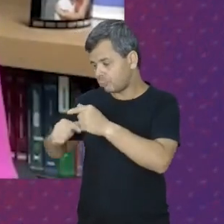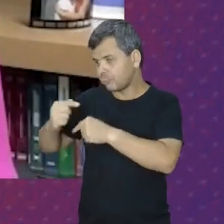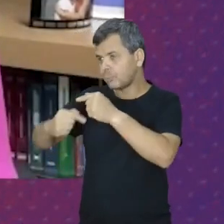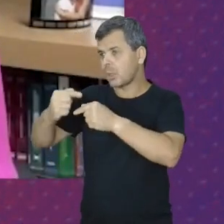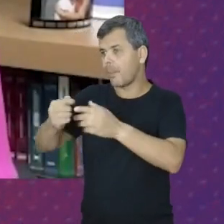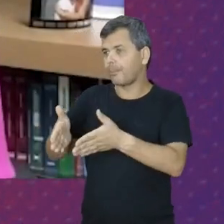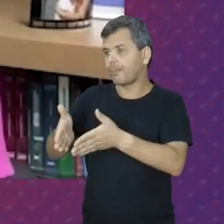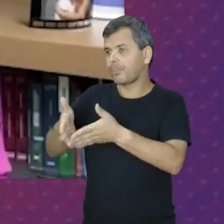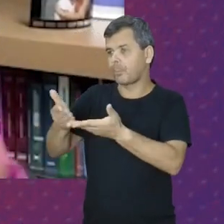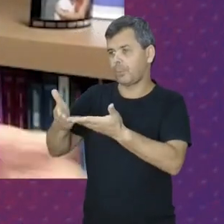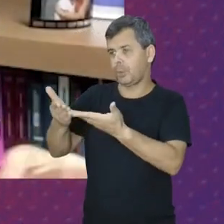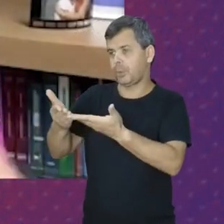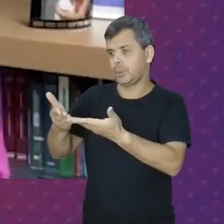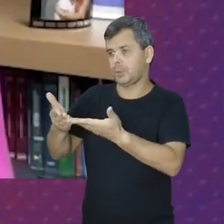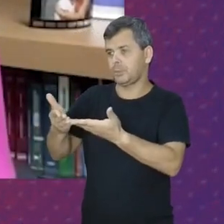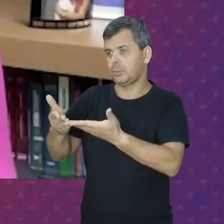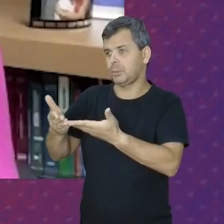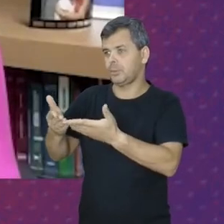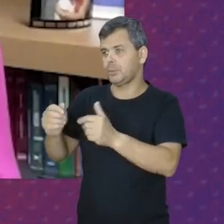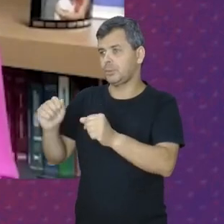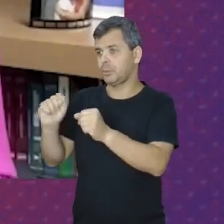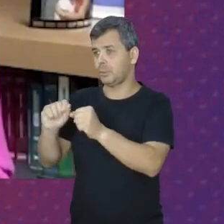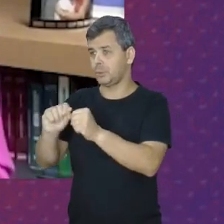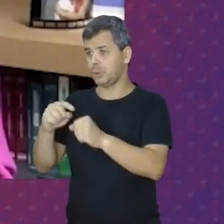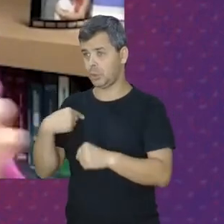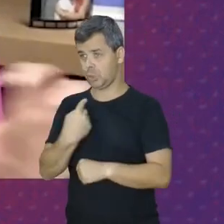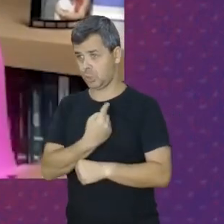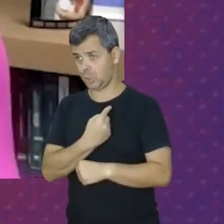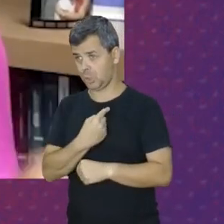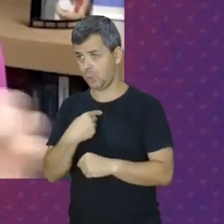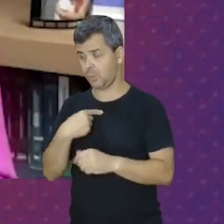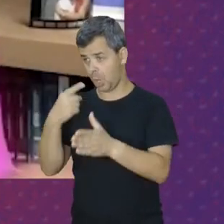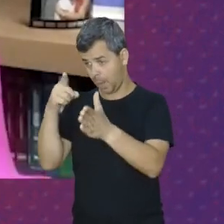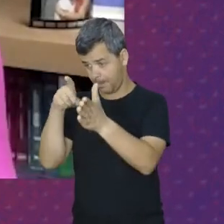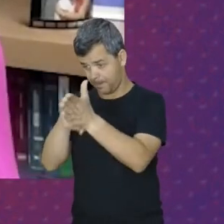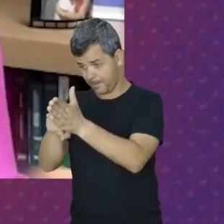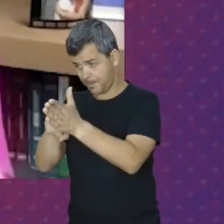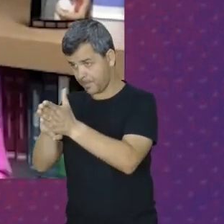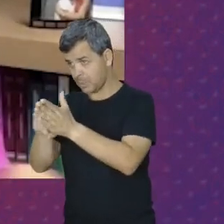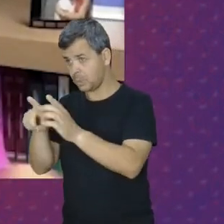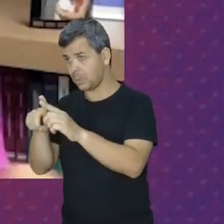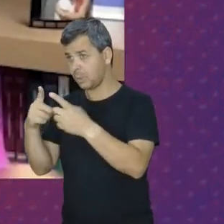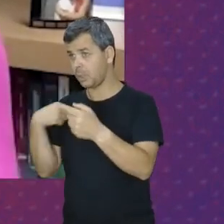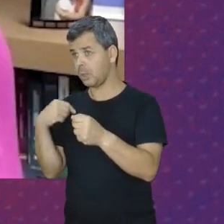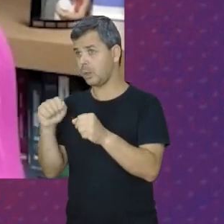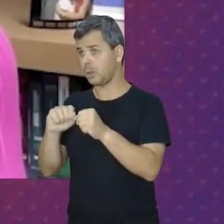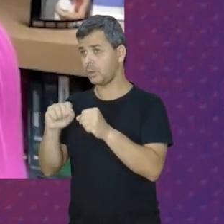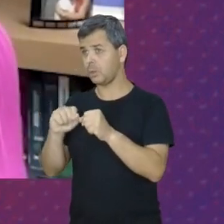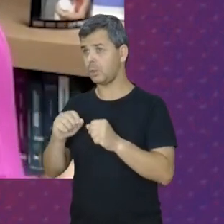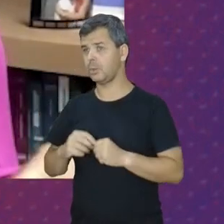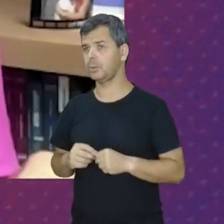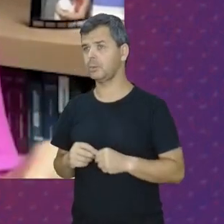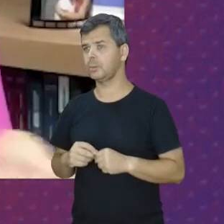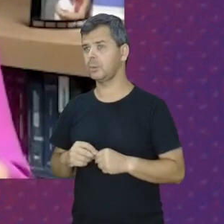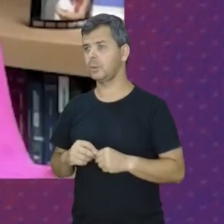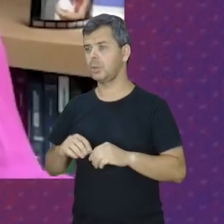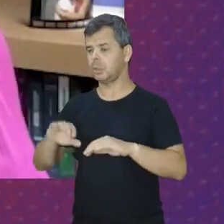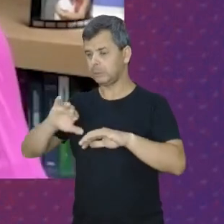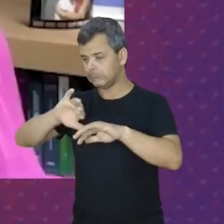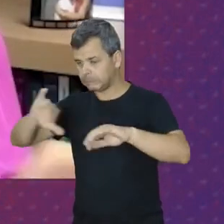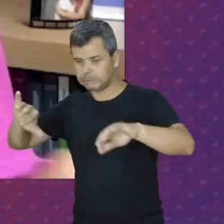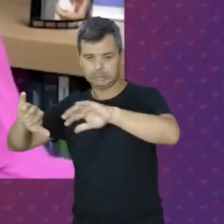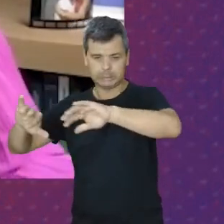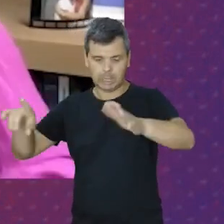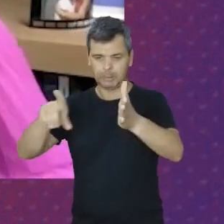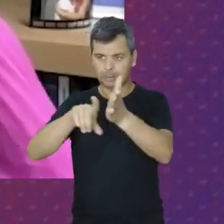da pobreza, né? Então, é preciso que a gente bote os dados em tarjetas, que a gente coloque os dados